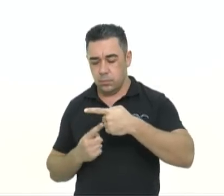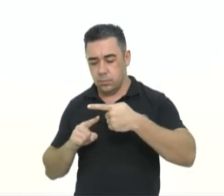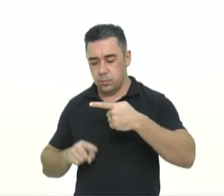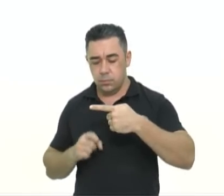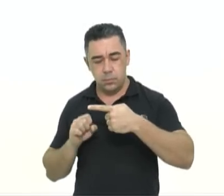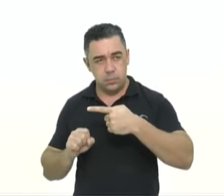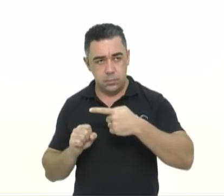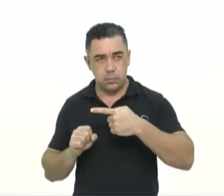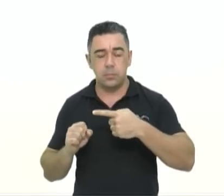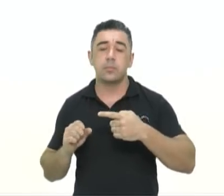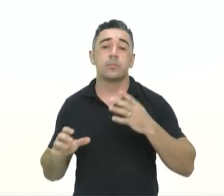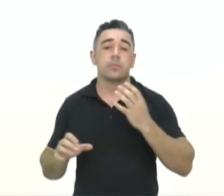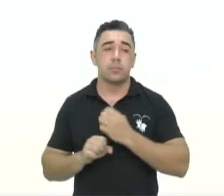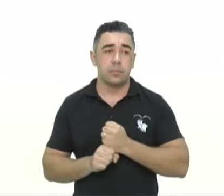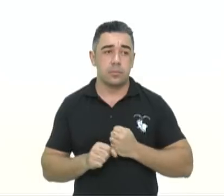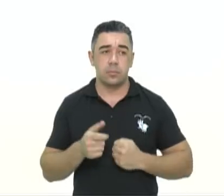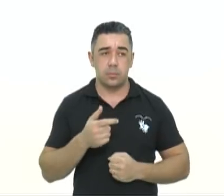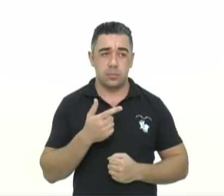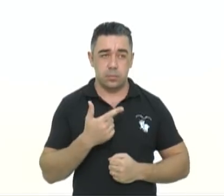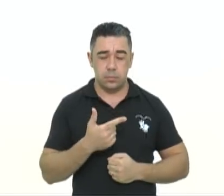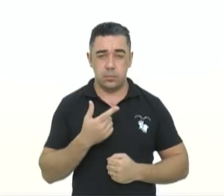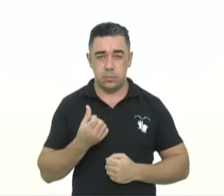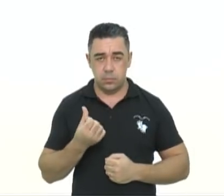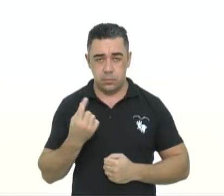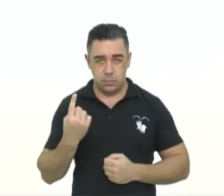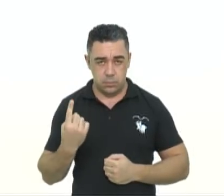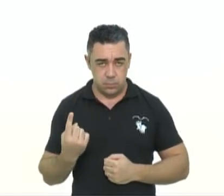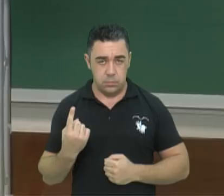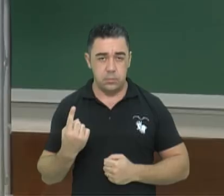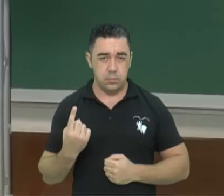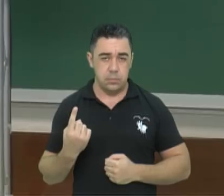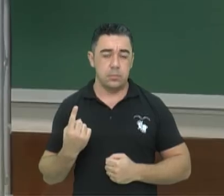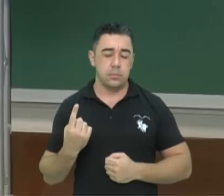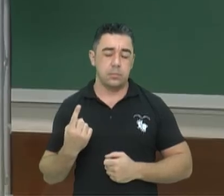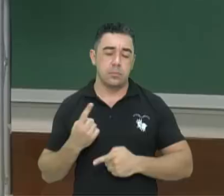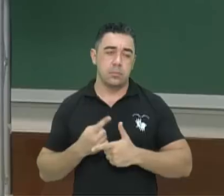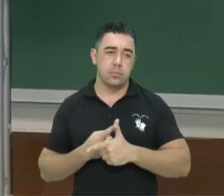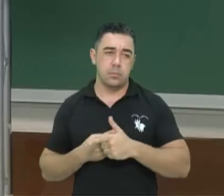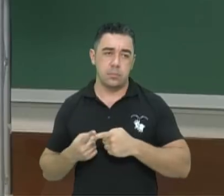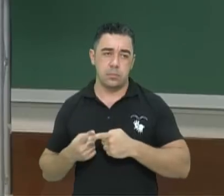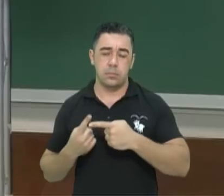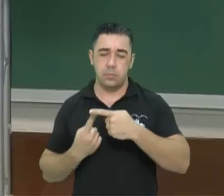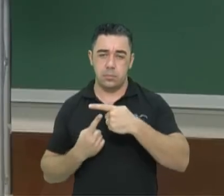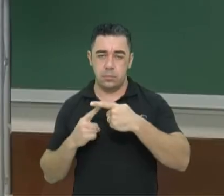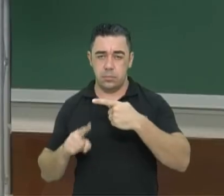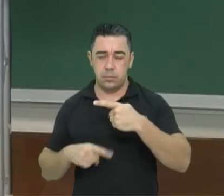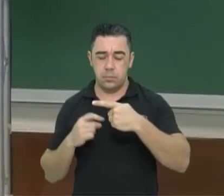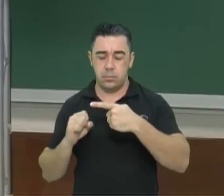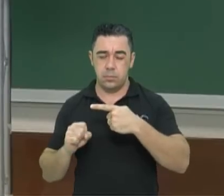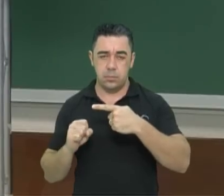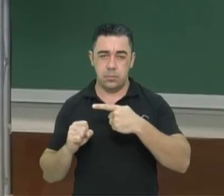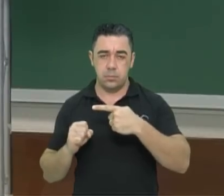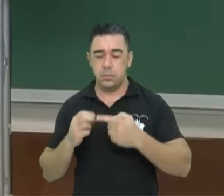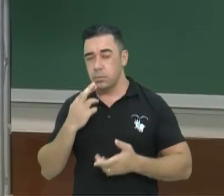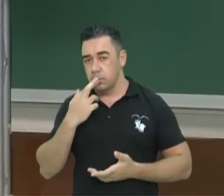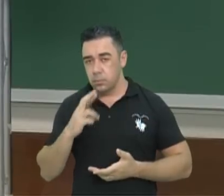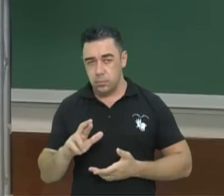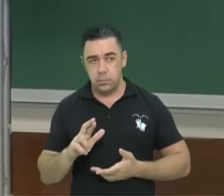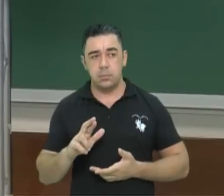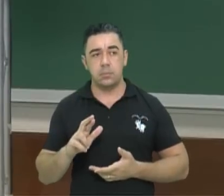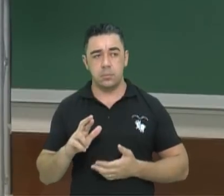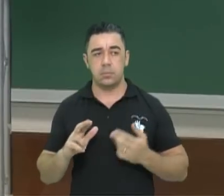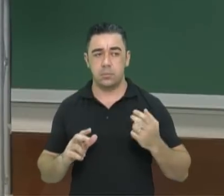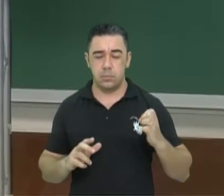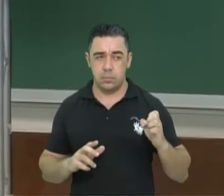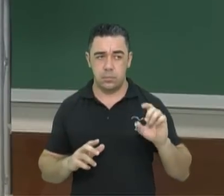217,5 me dá um valor de 261. E eu vou dividir por 1,8. Da mesma